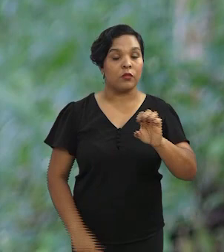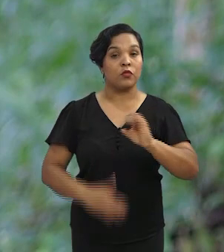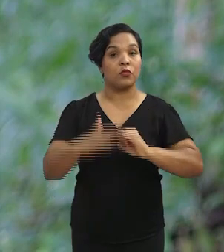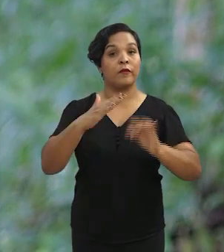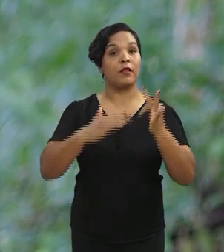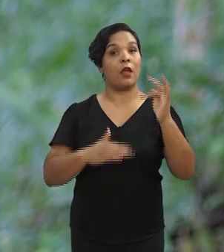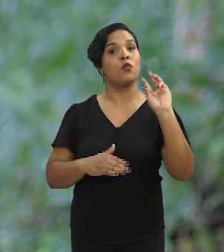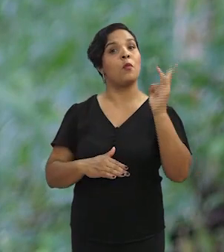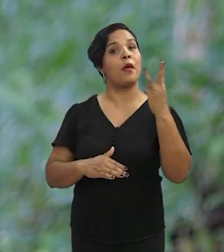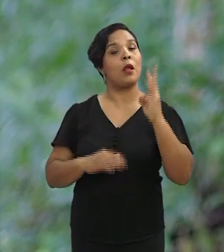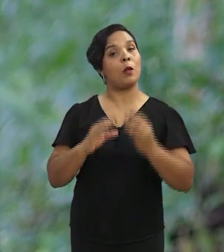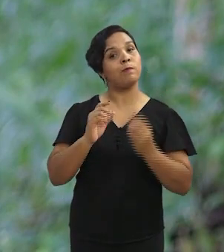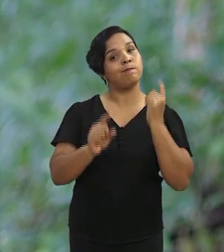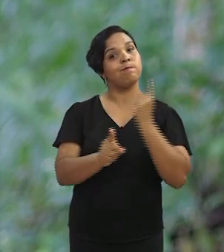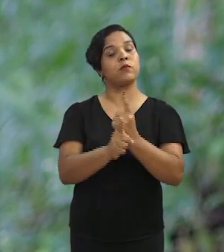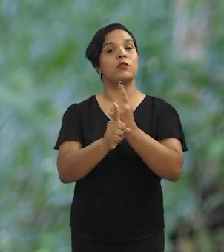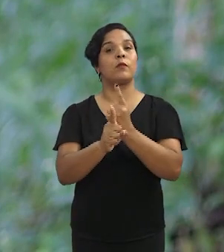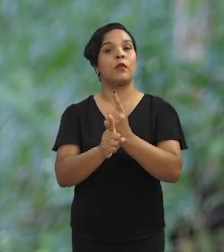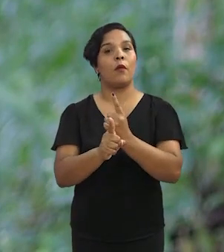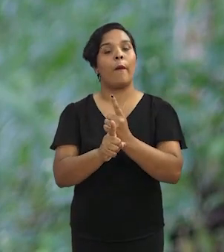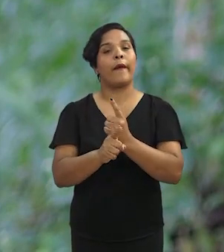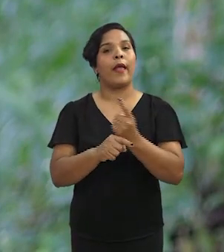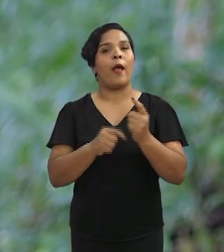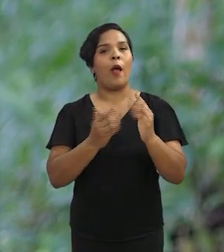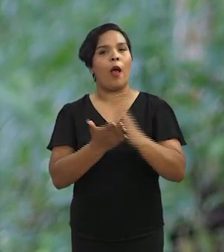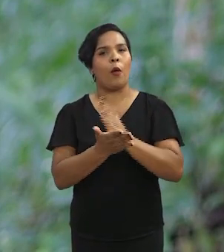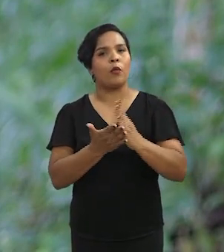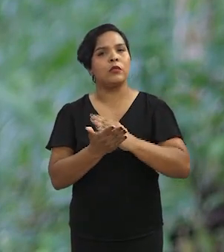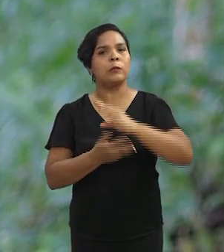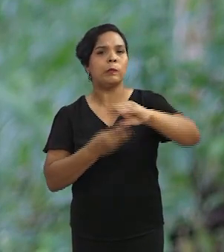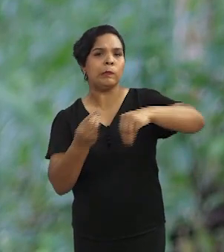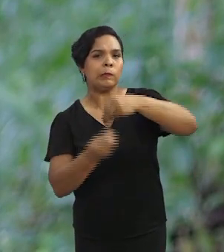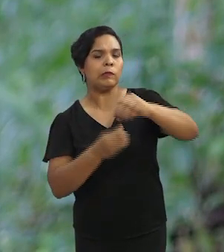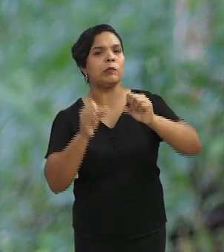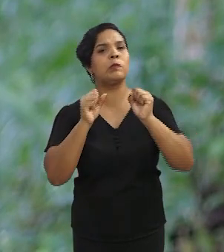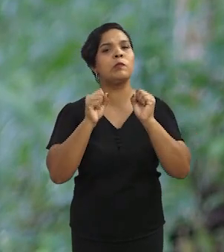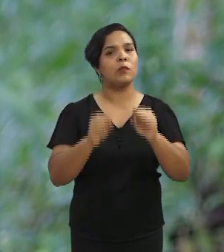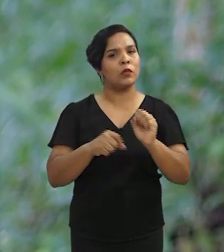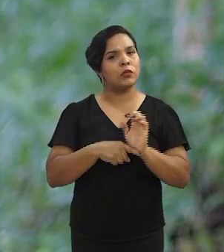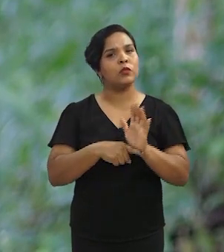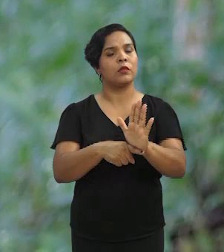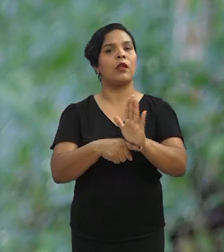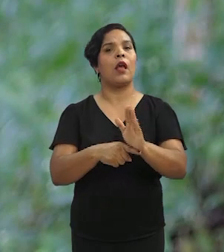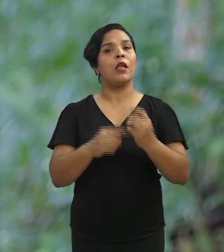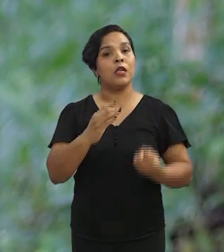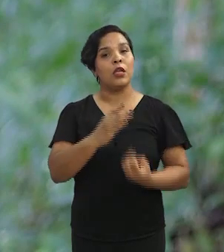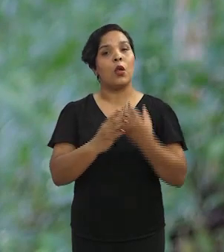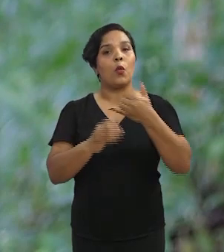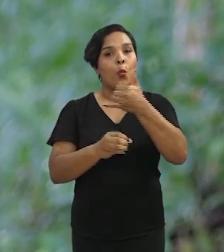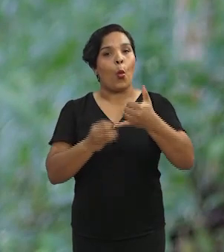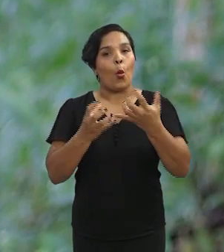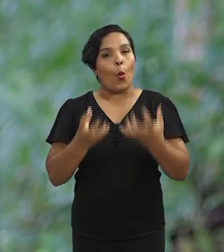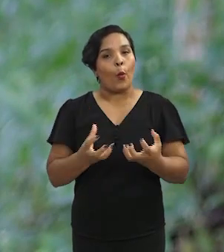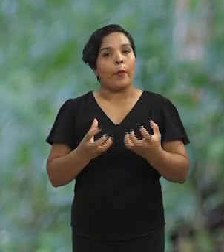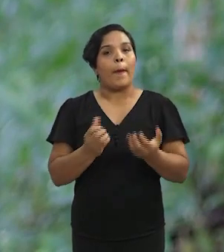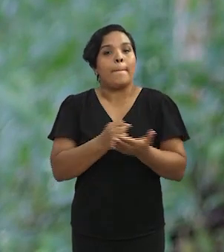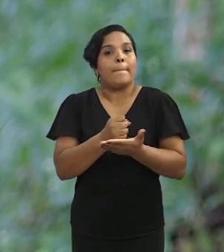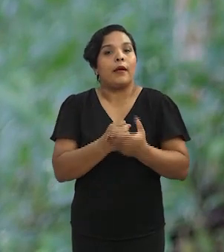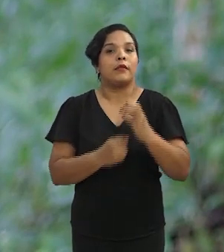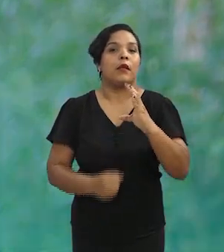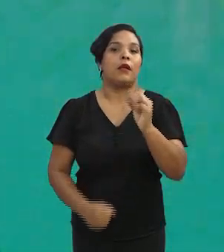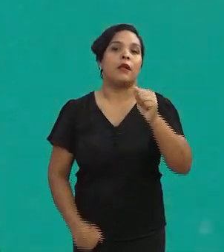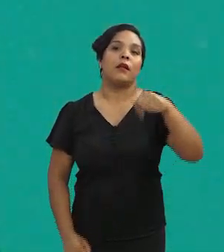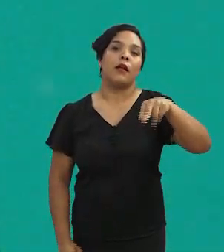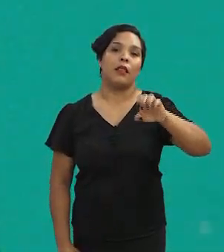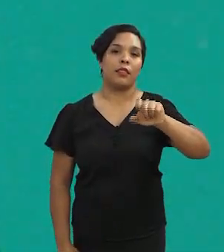do Maranhão descobriram que elementos naturais podem trazer soluções para este problema e criaram um óleo secante à base de